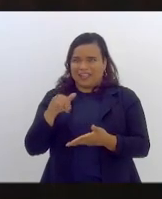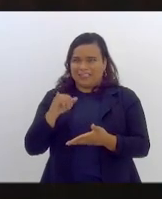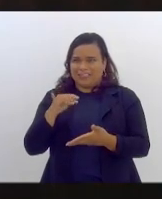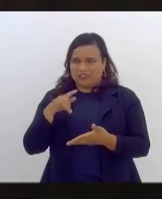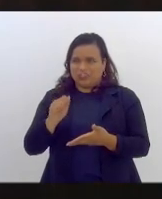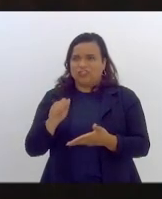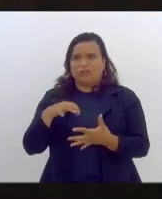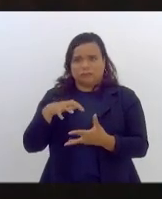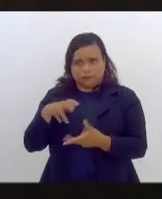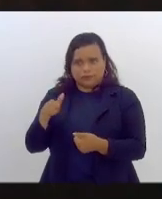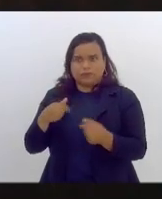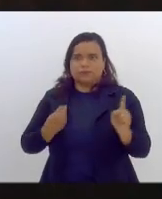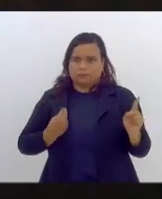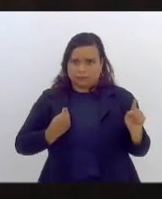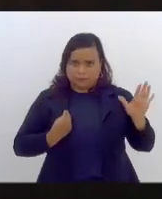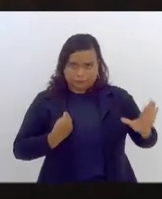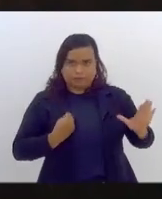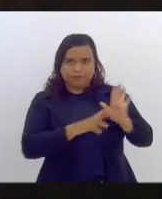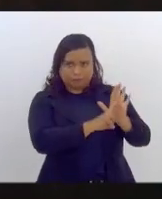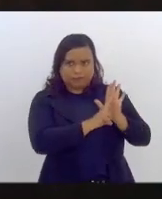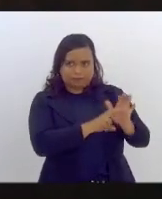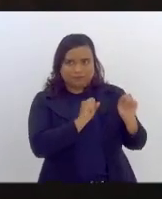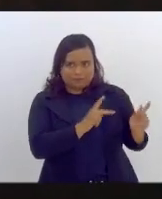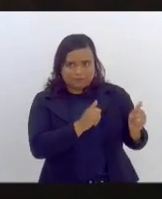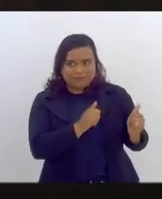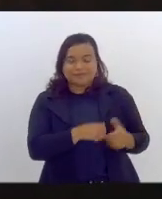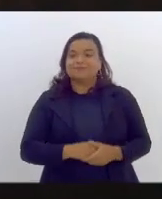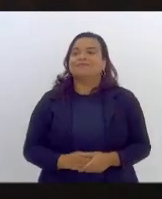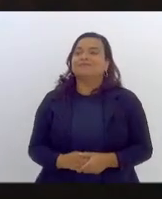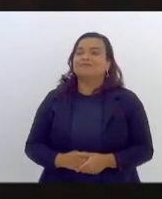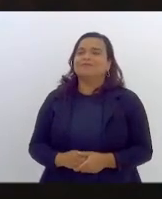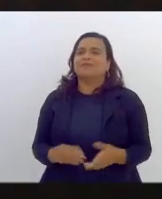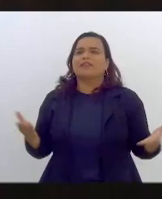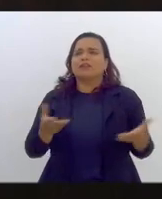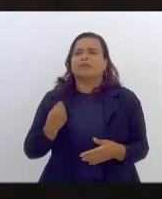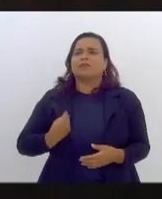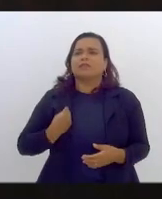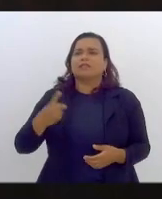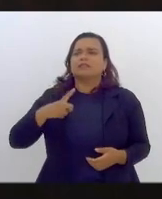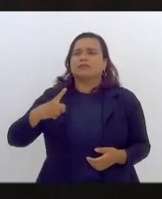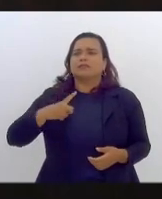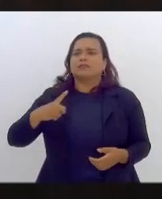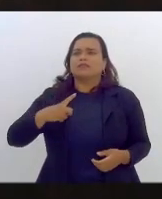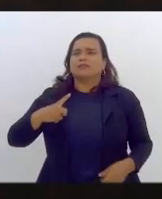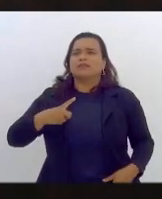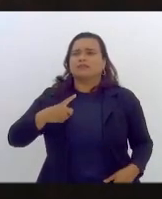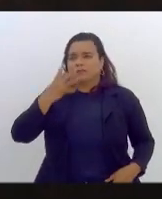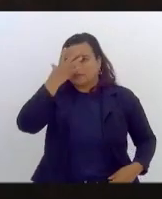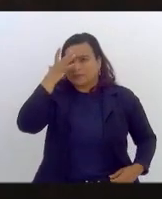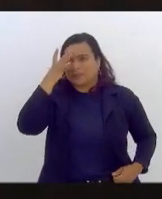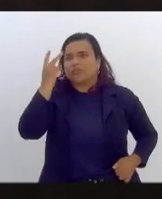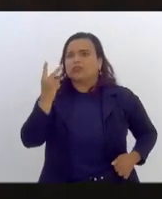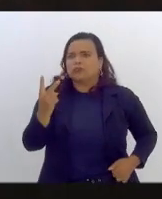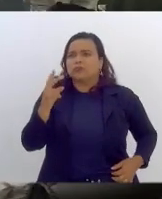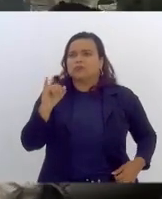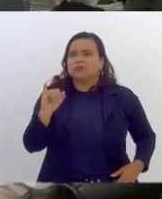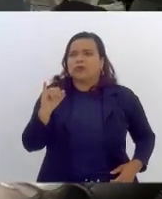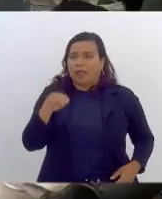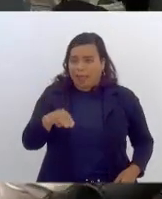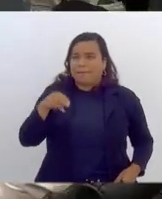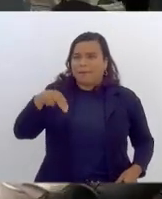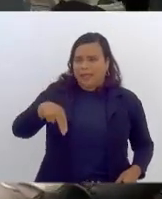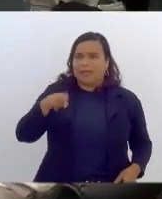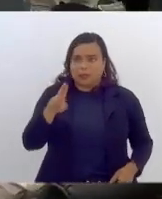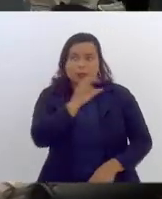lá, nos representando. Tenho aqui agora presente duas pessoas também do MNU Rio de Janeiro e